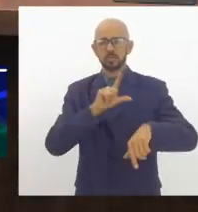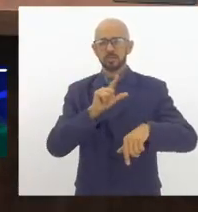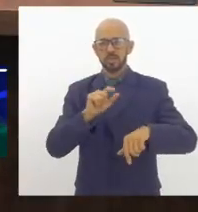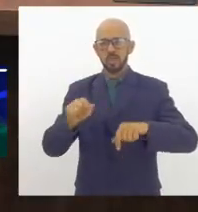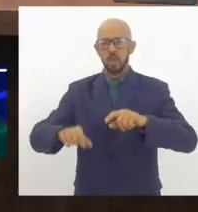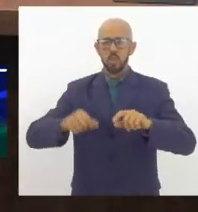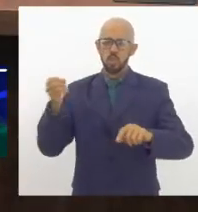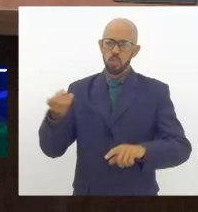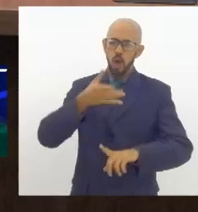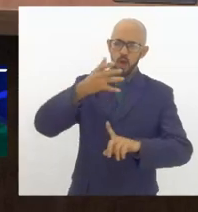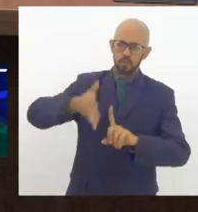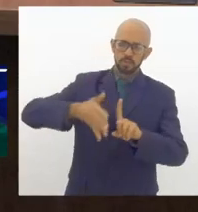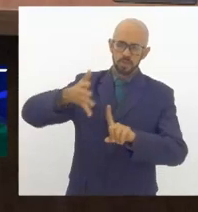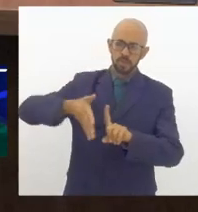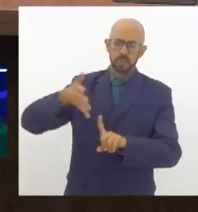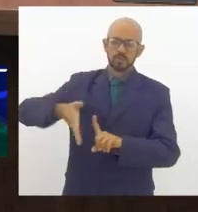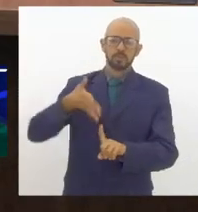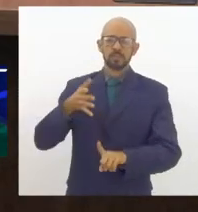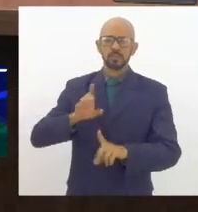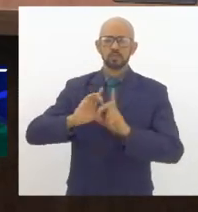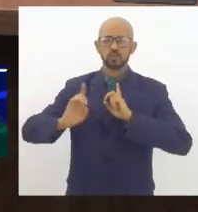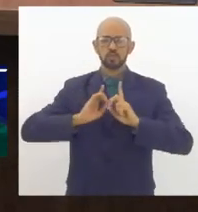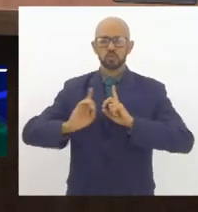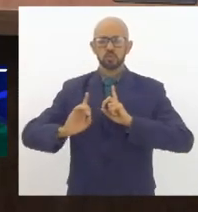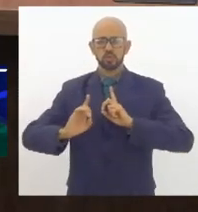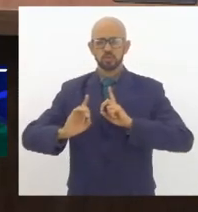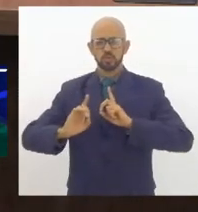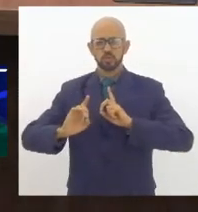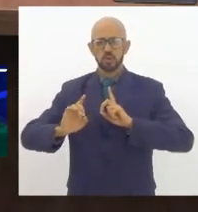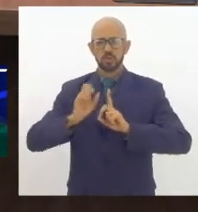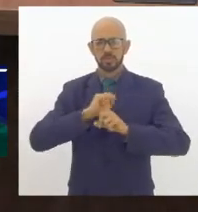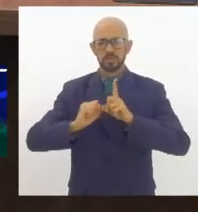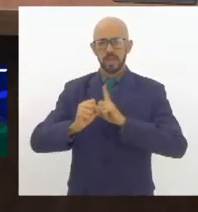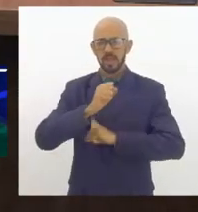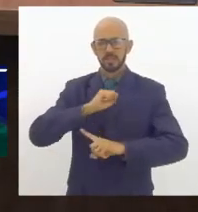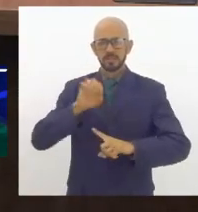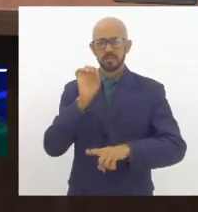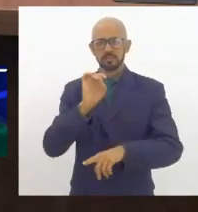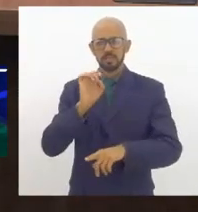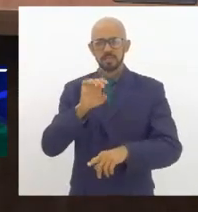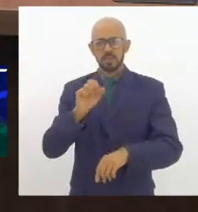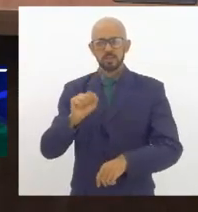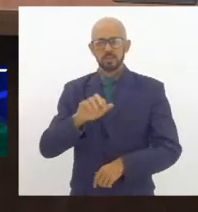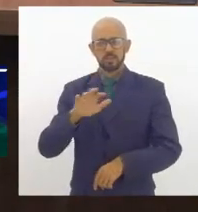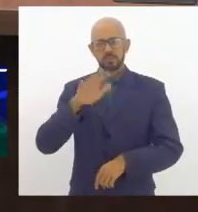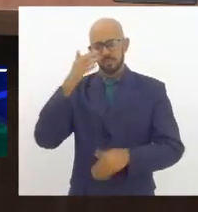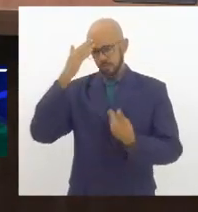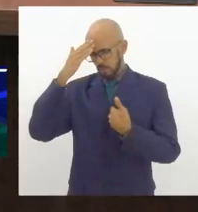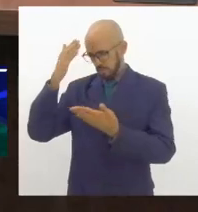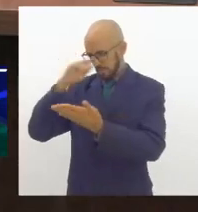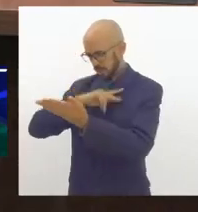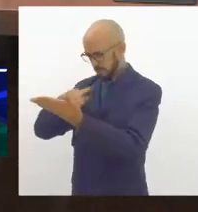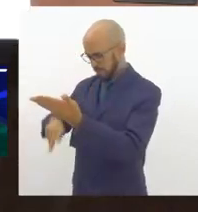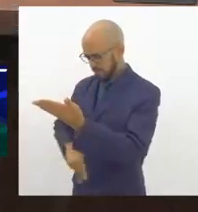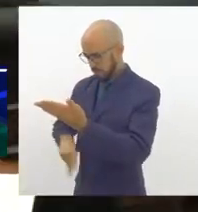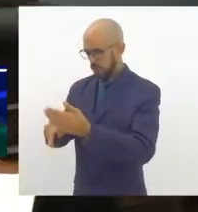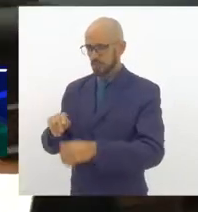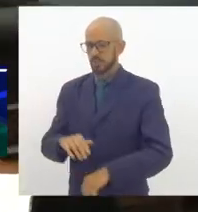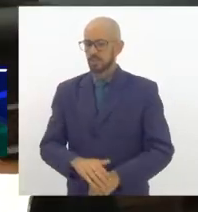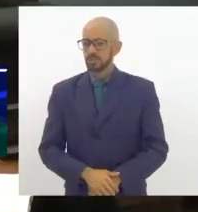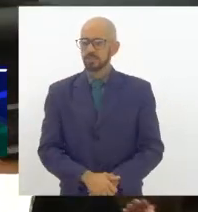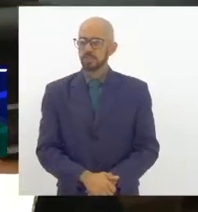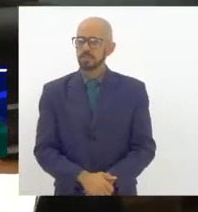novas narrativas e discursos sociais em especial sobre a favela EA Periferia muito obrigada senhor presidente